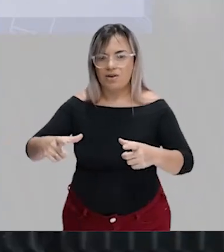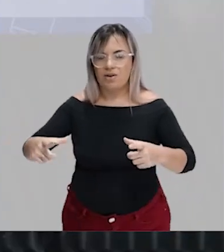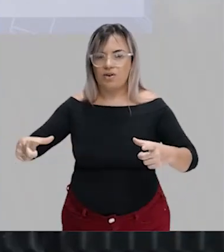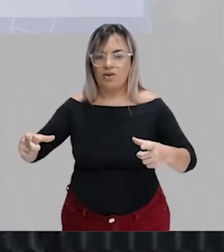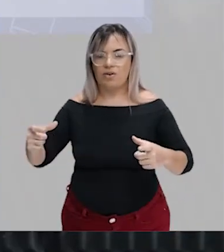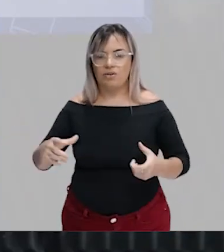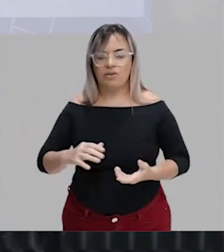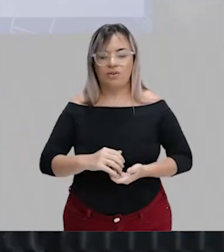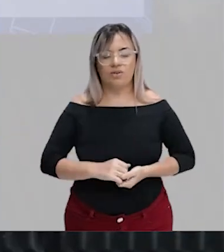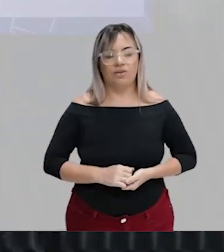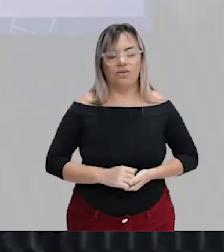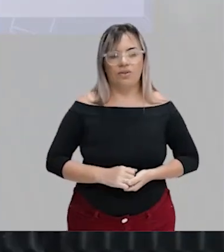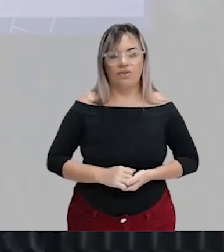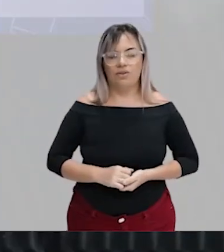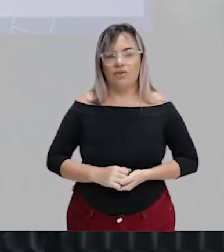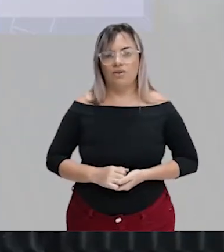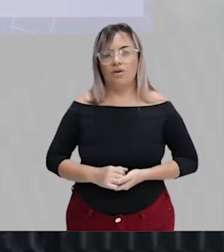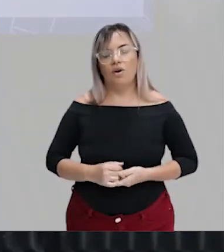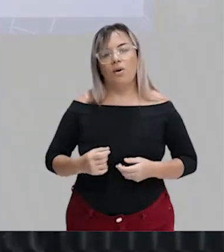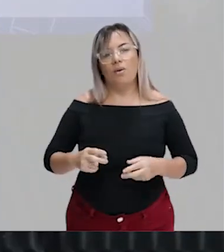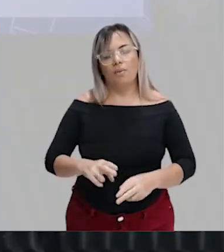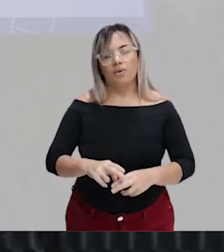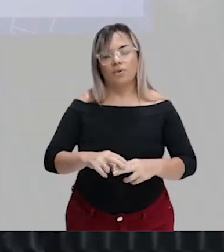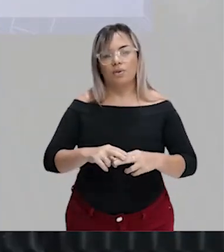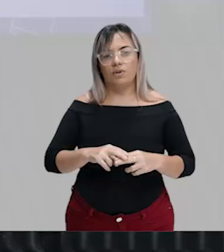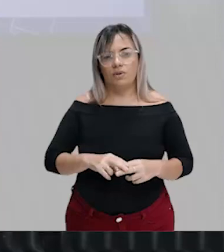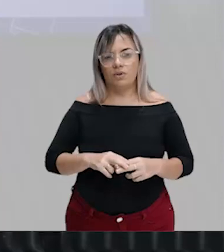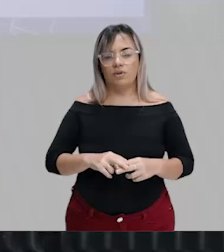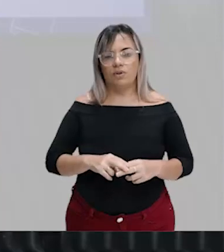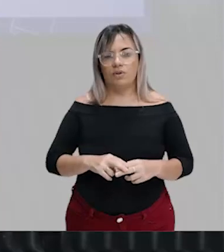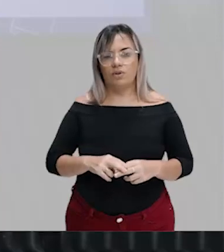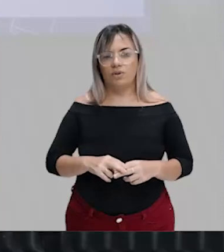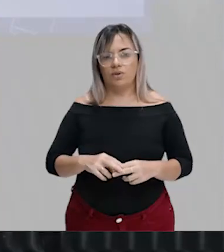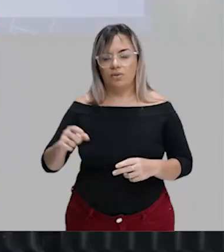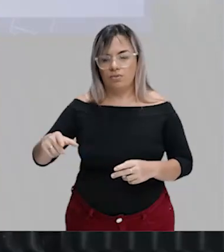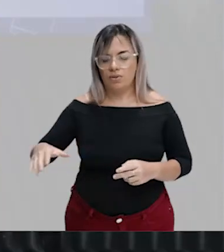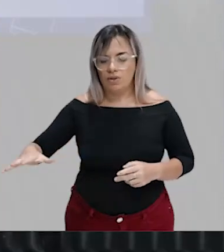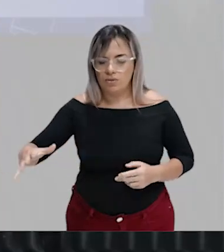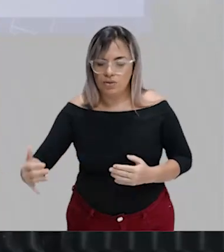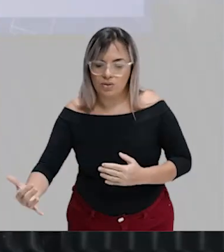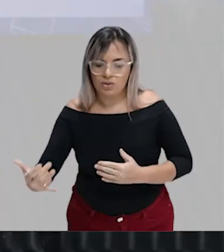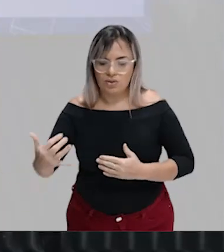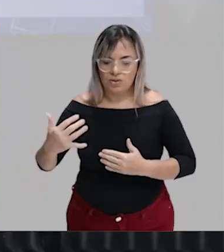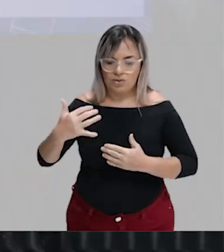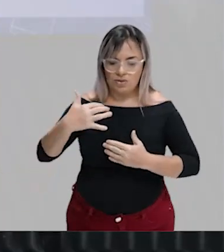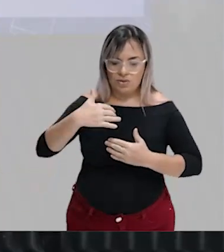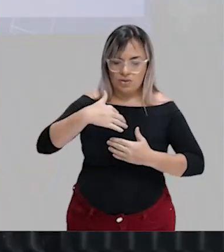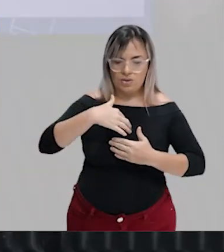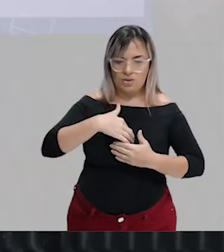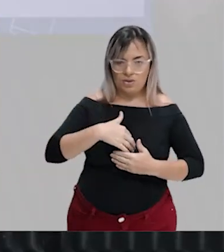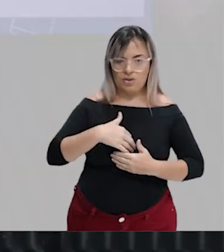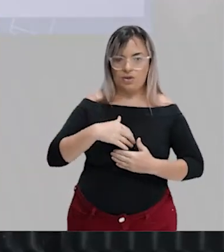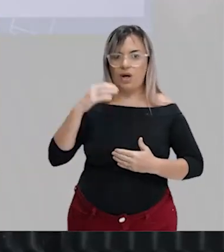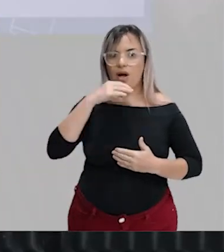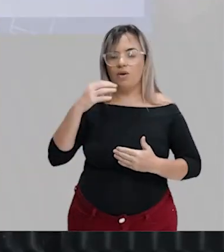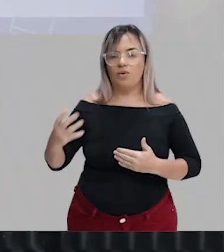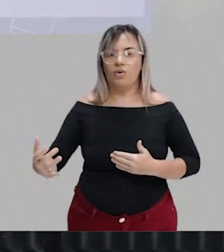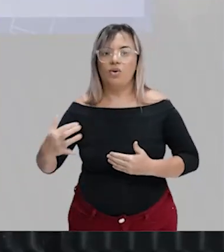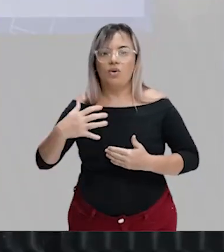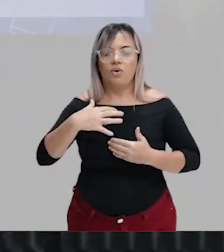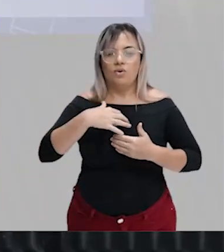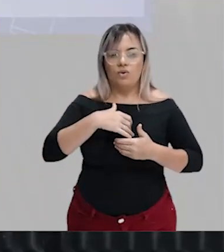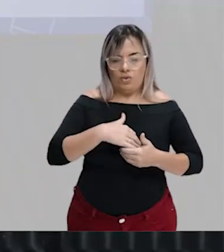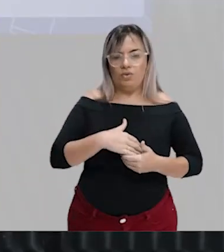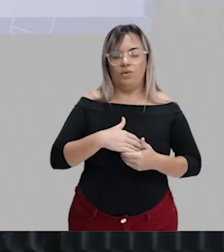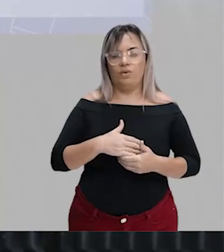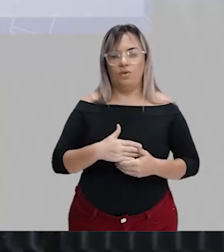ele vai fluir do ambiente para o nosso corpo, ou seja, nós estamos recebendo calor. Tá, ok? Lembrem-se de outra